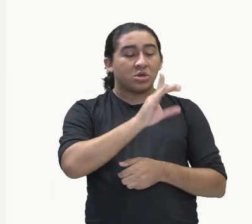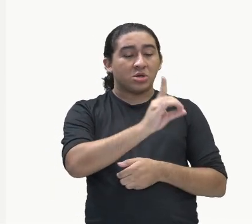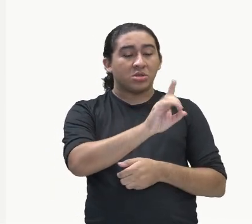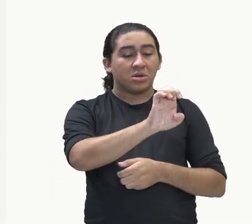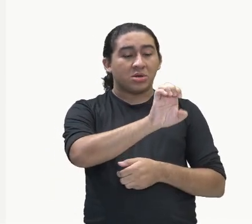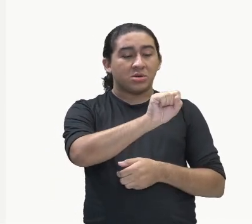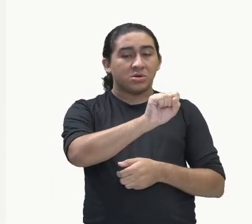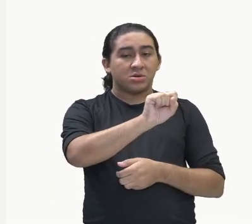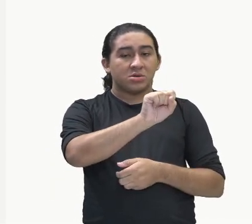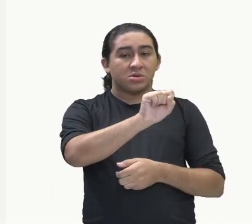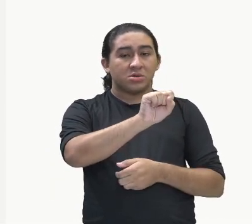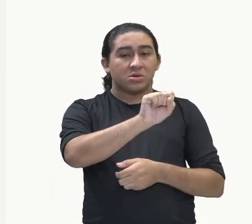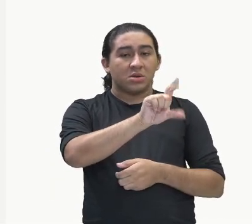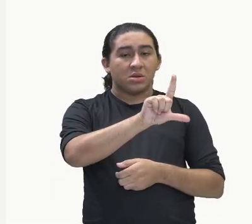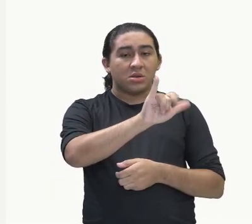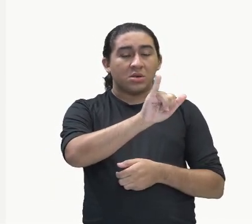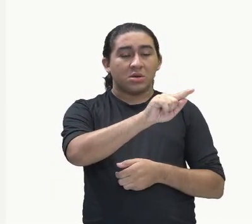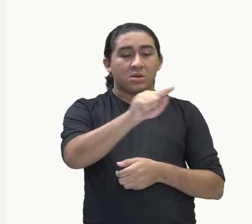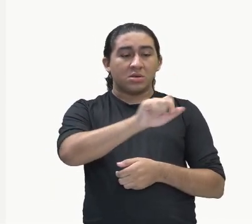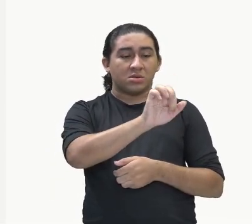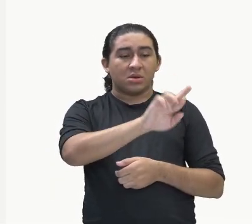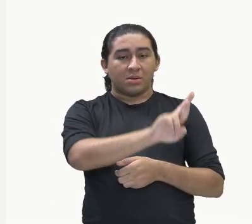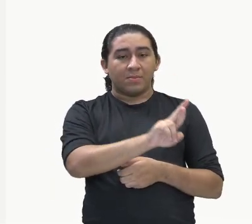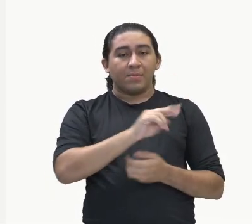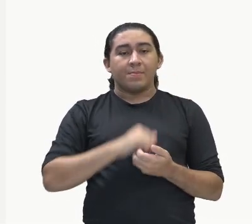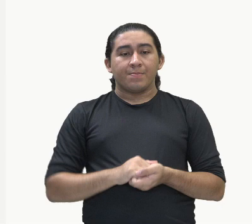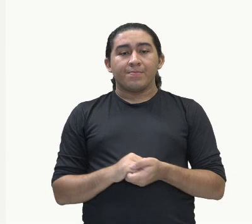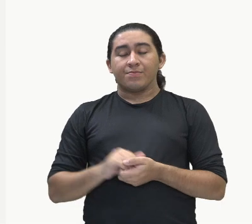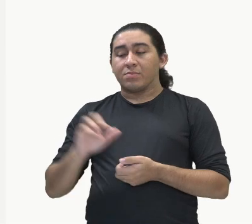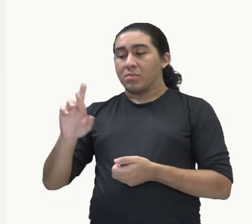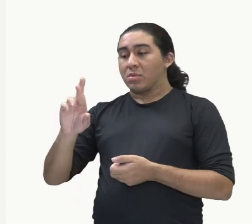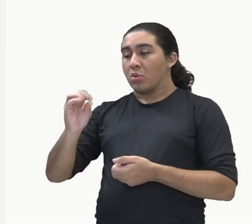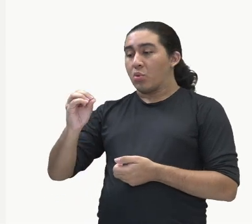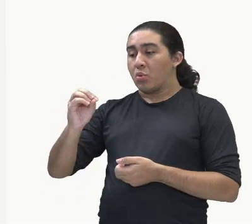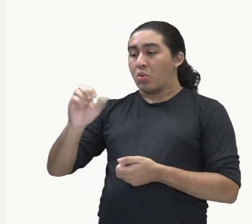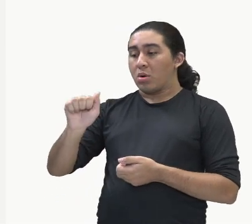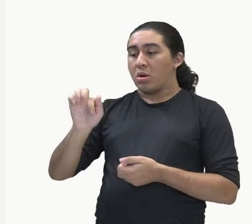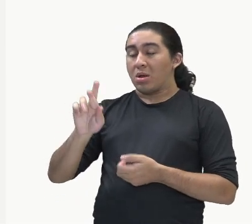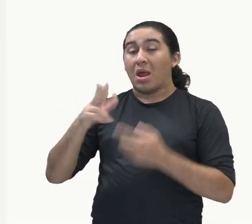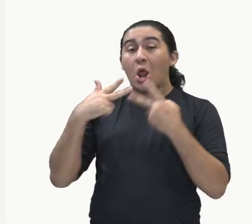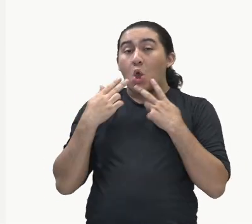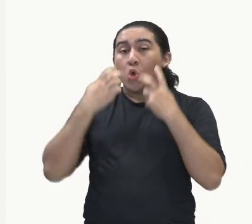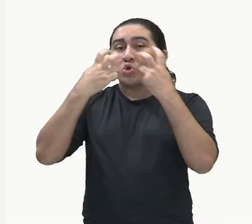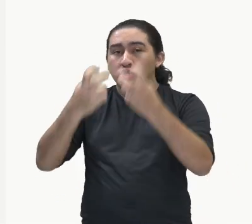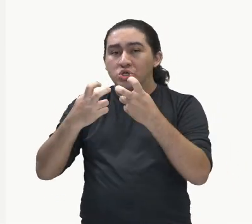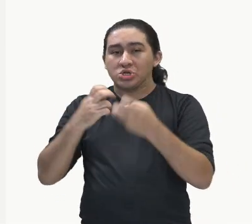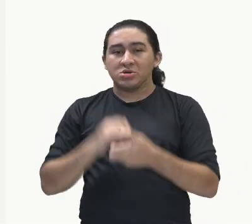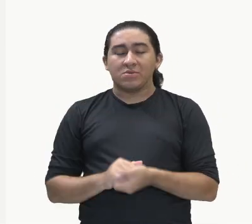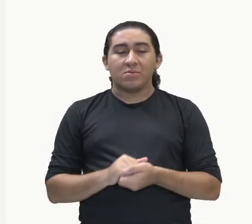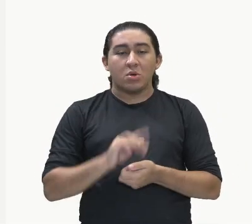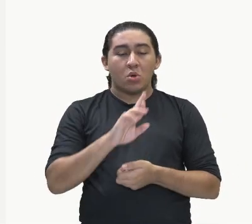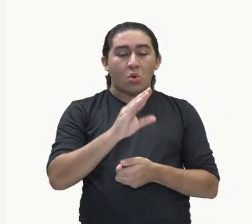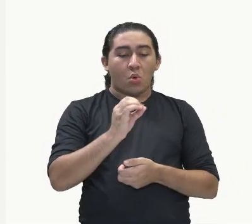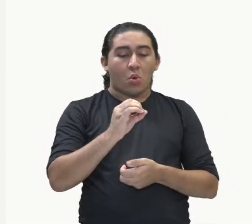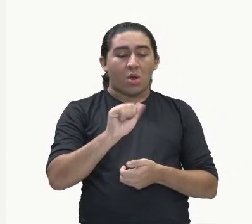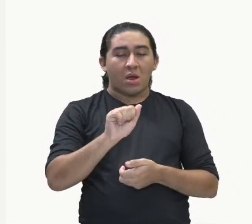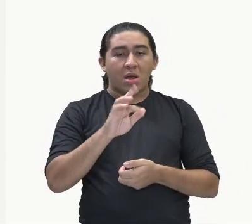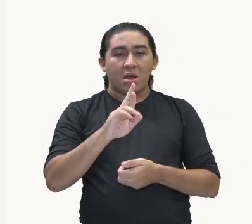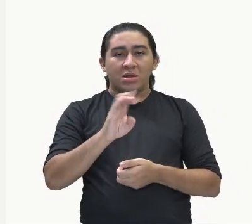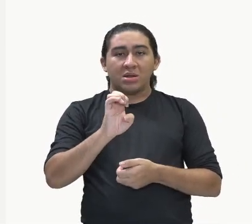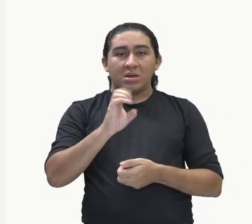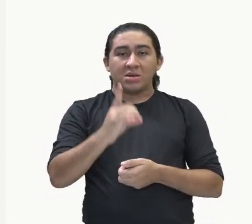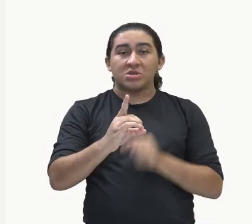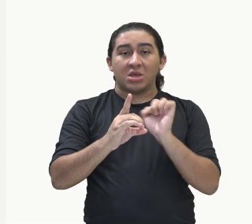dizer significado, tá? Tradução. E roar é rugir, roared é rugiu, né? No caso a gente está falando